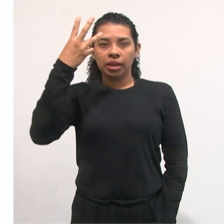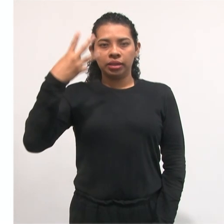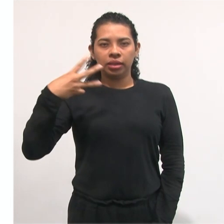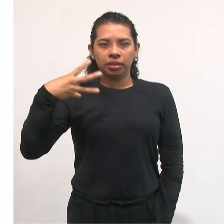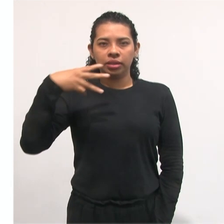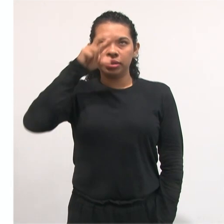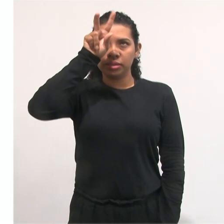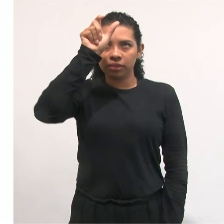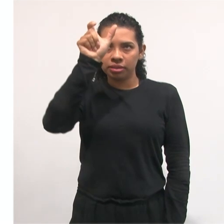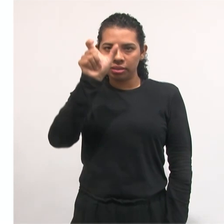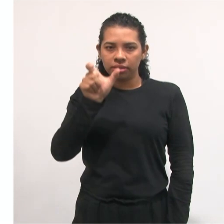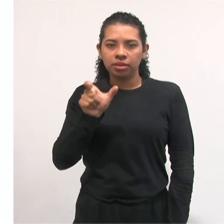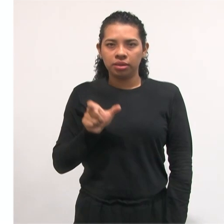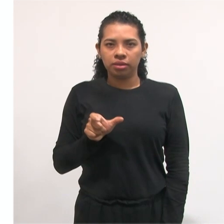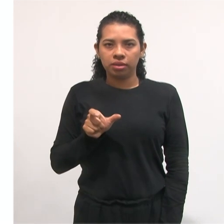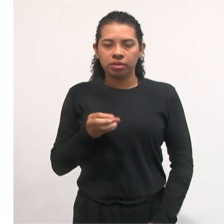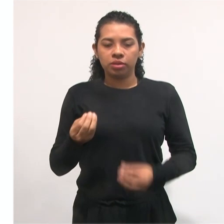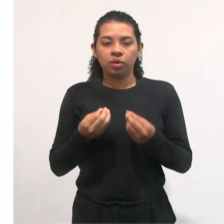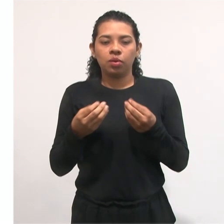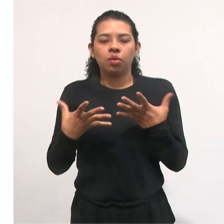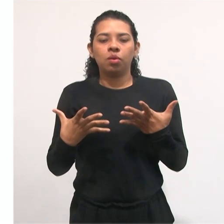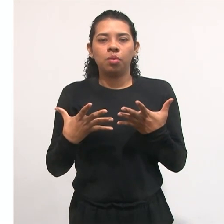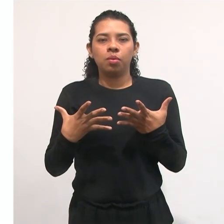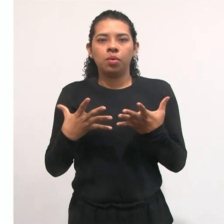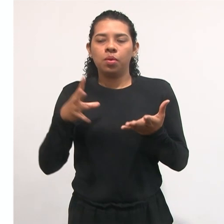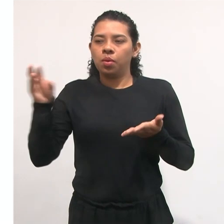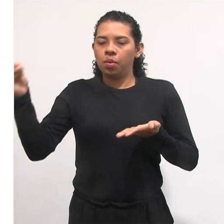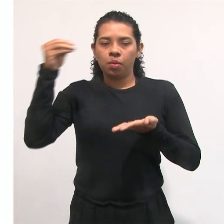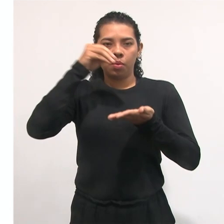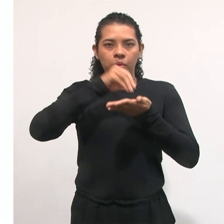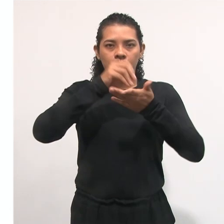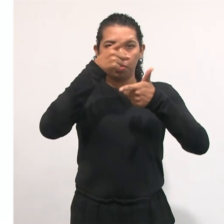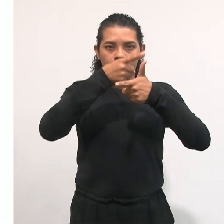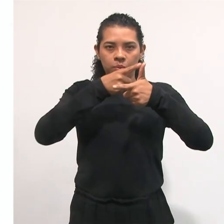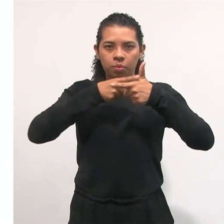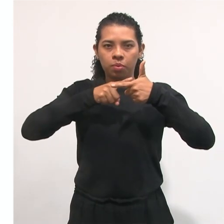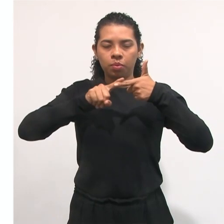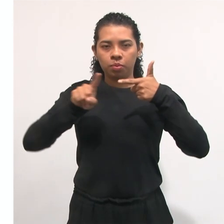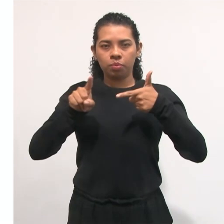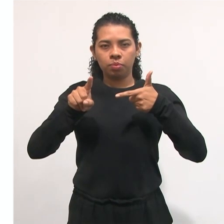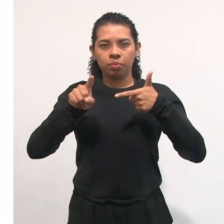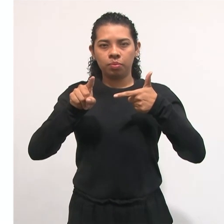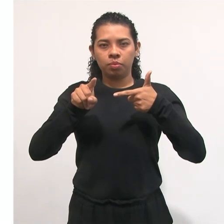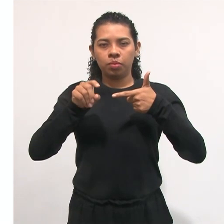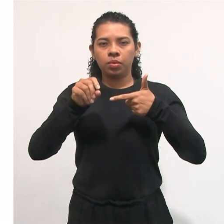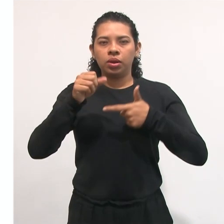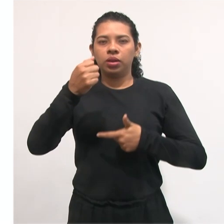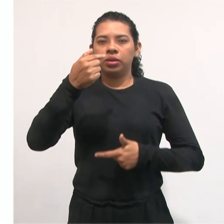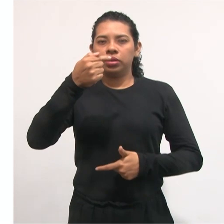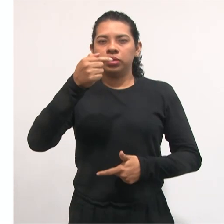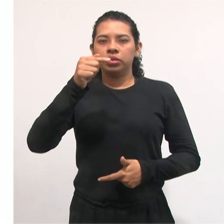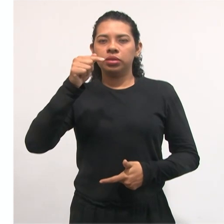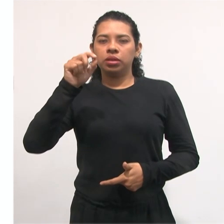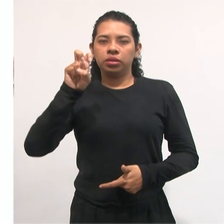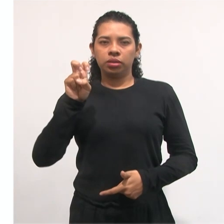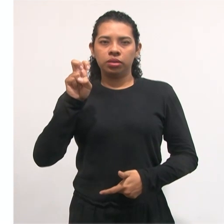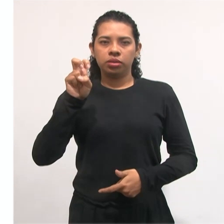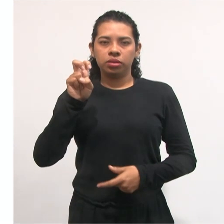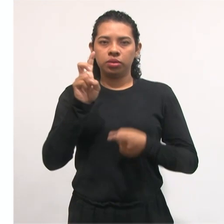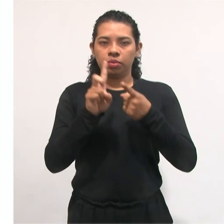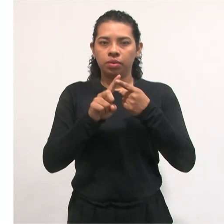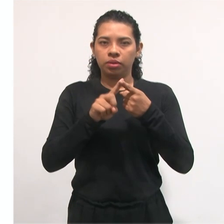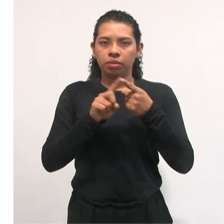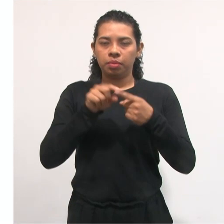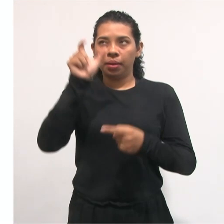terceira classe? Ora, porque nós pegamos o valor 4 e dividiu para 25, ok? E a frequência acumulada,